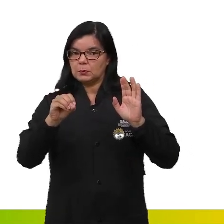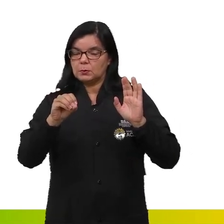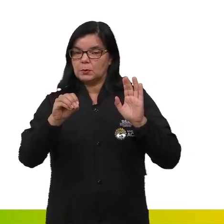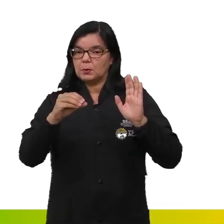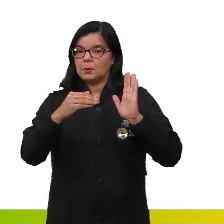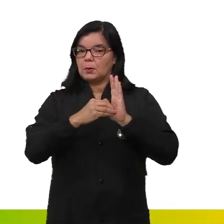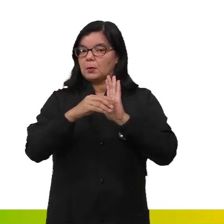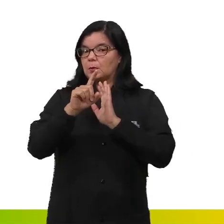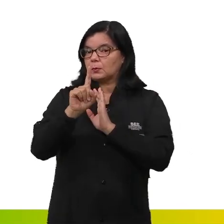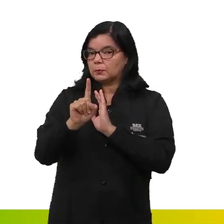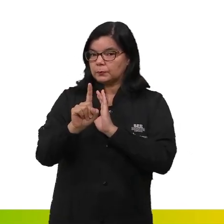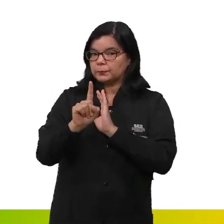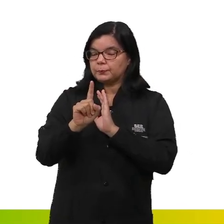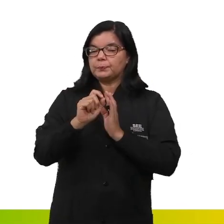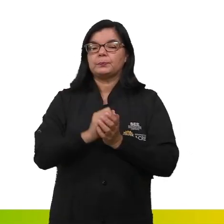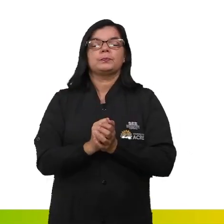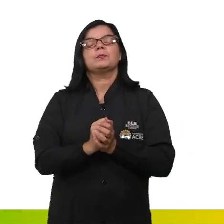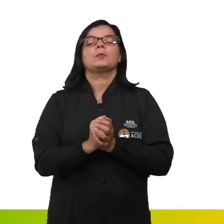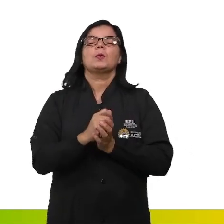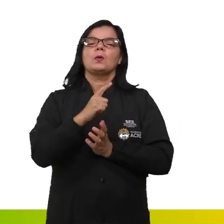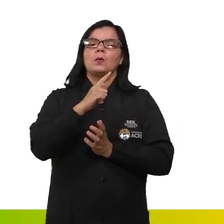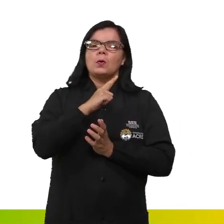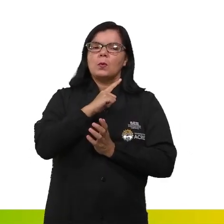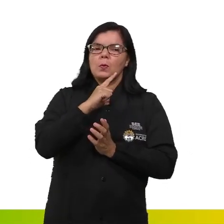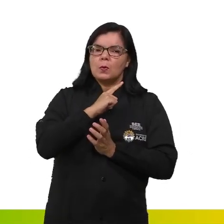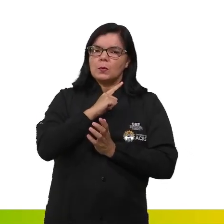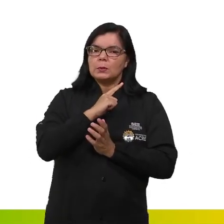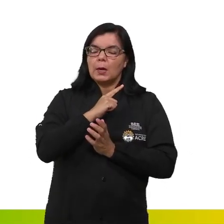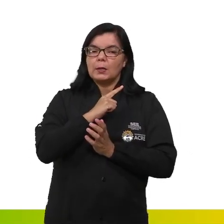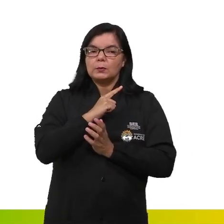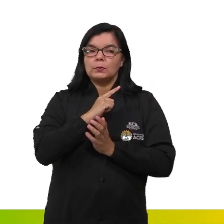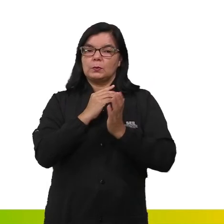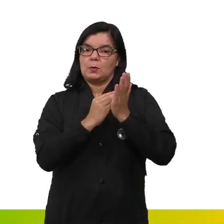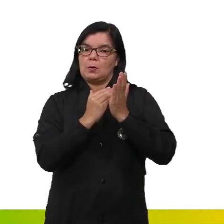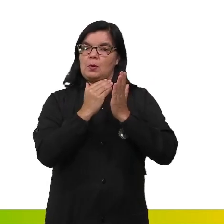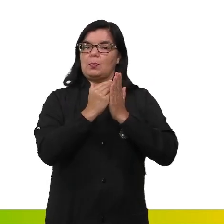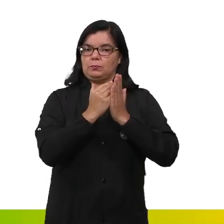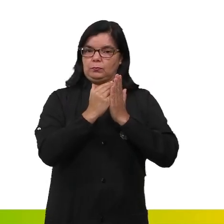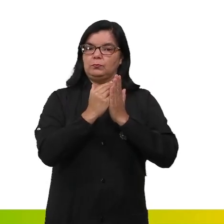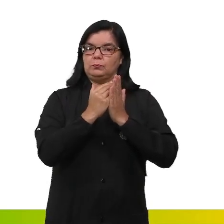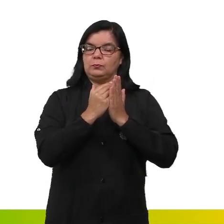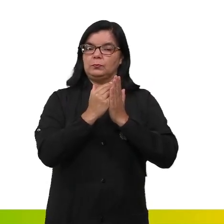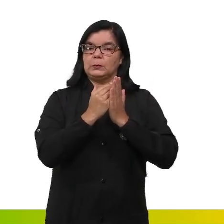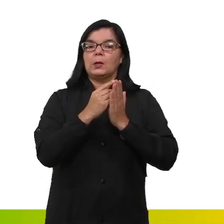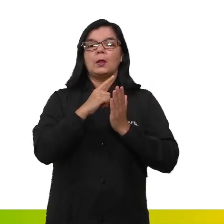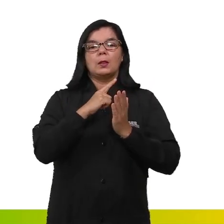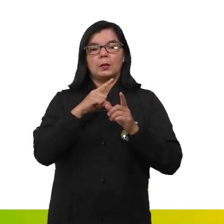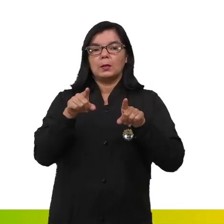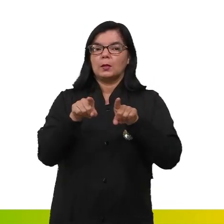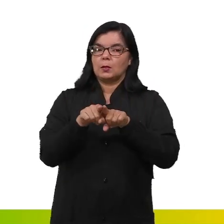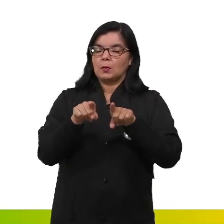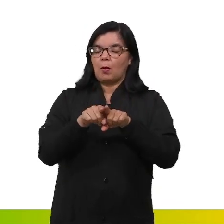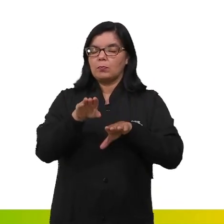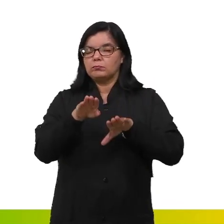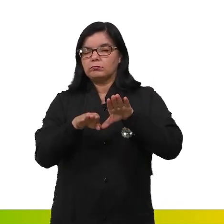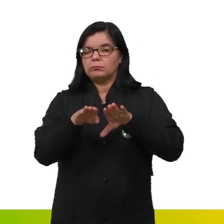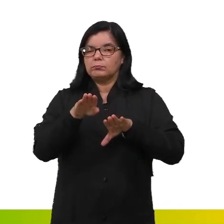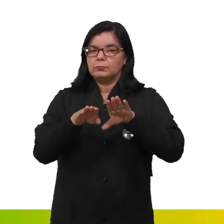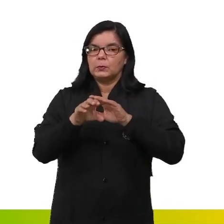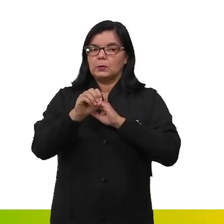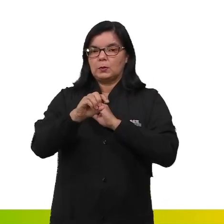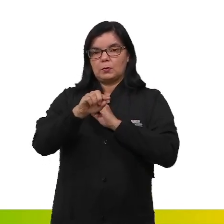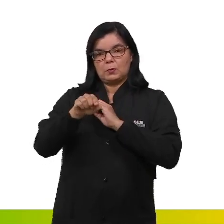0,800 a 1. Quando a gente tem aí um IDH considerado alto, a gente vai ter uma medida